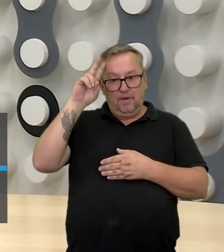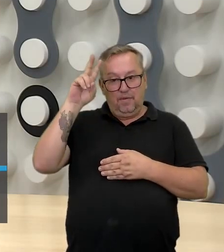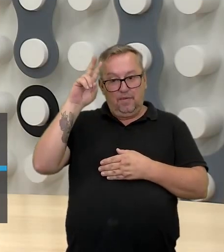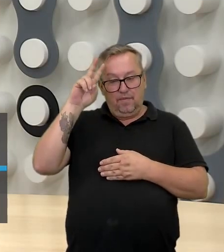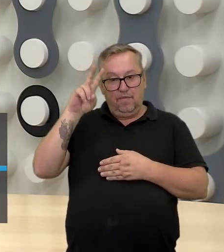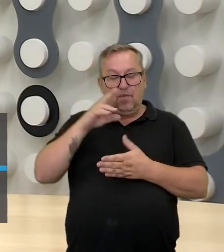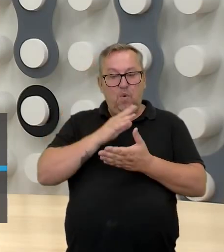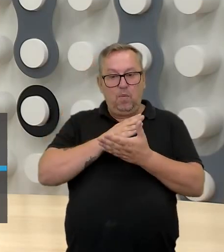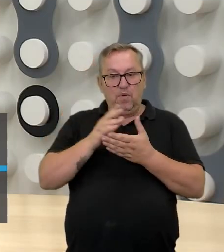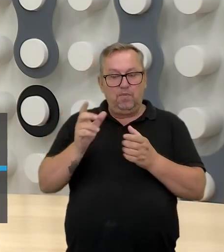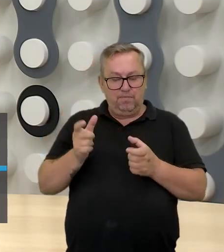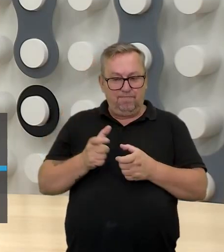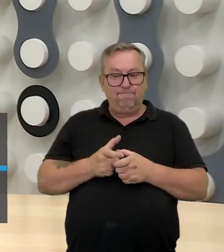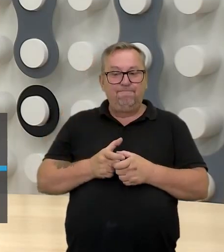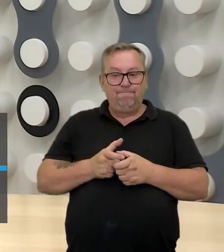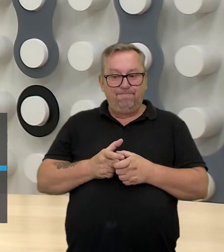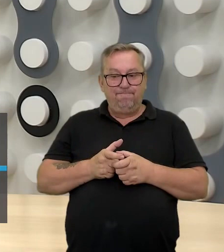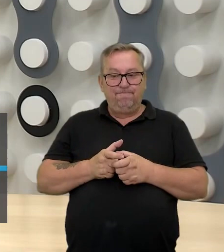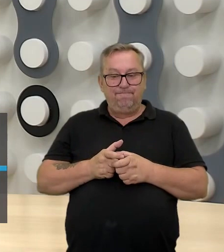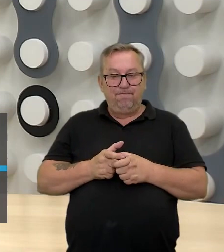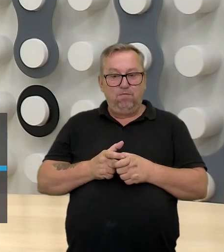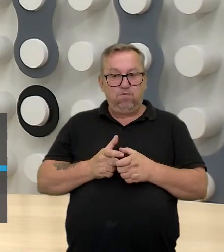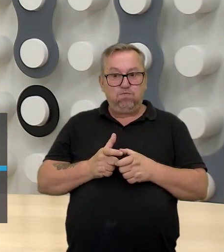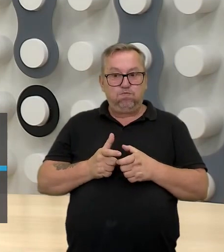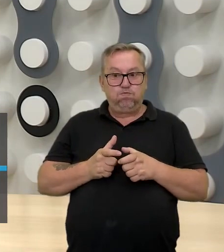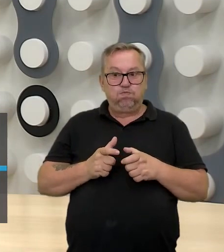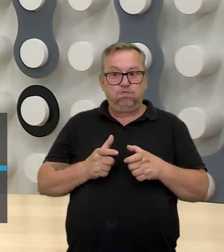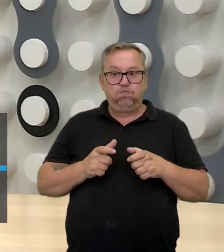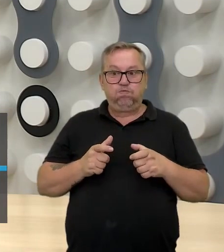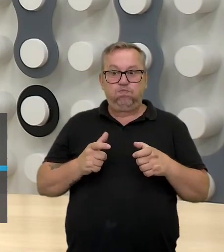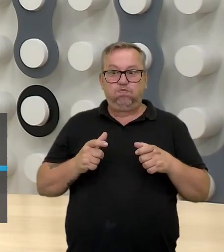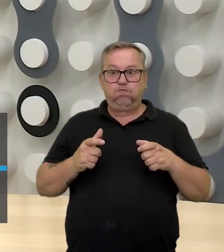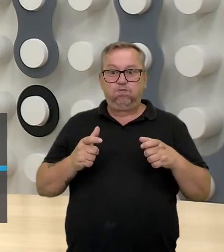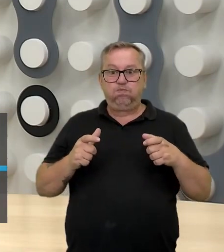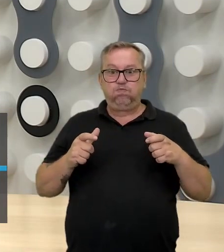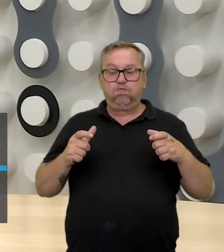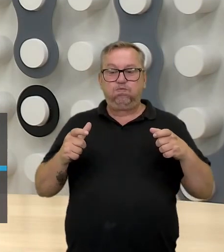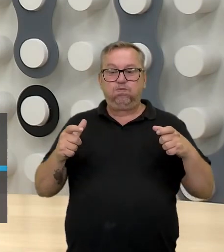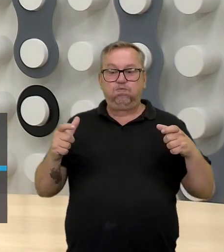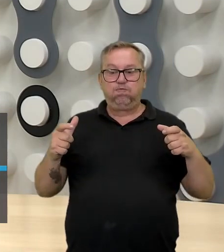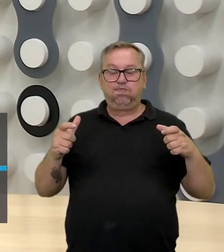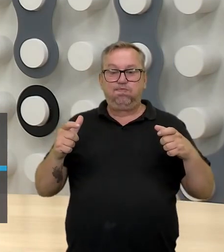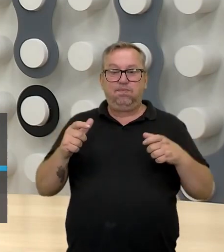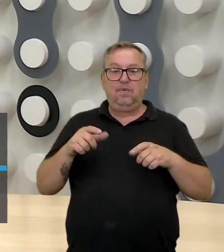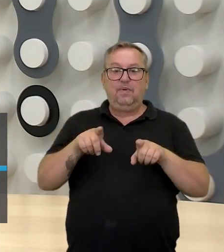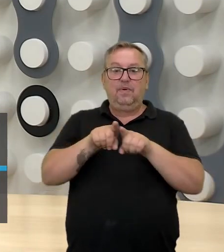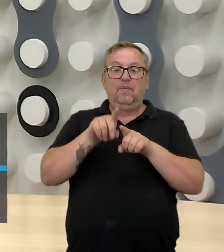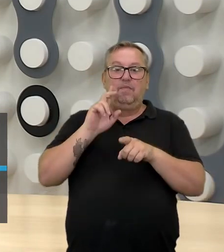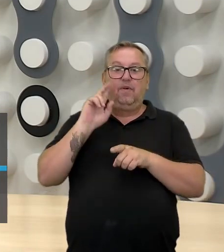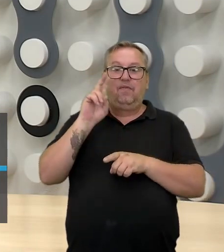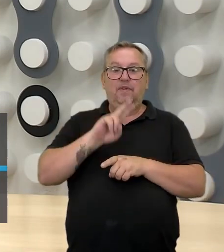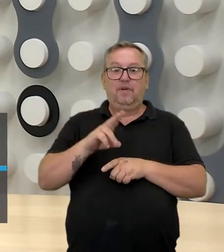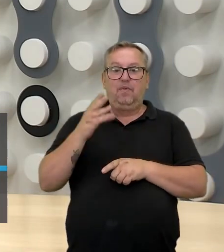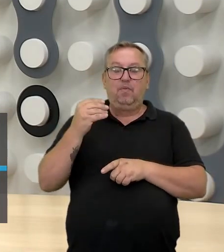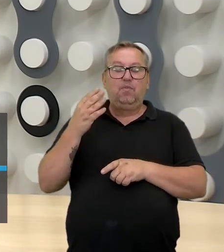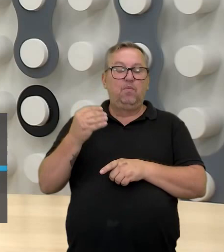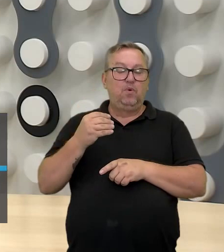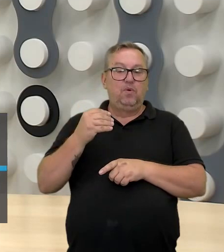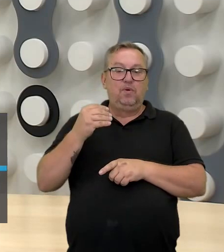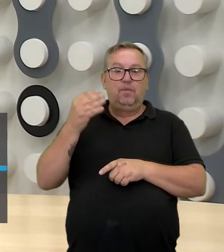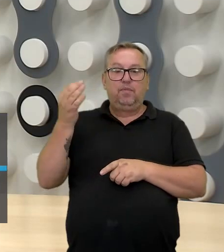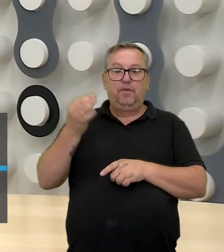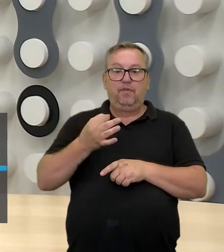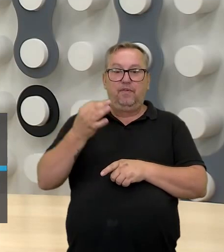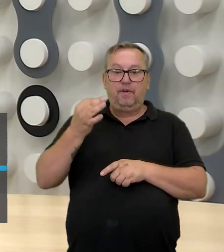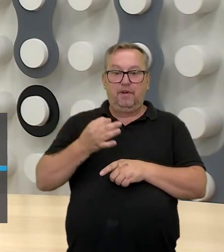delas, começaram pequenininhas, né, foram evoluindo, né, com uma boa gestão, né, e uma visão muito de